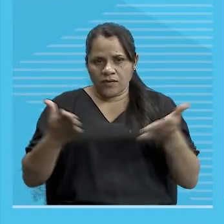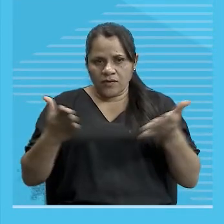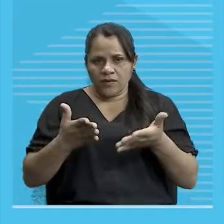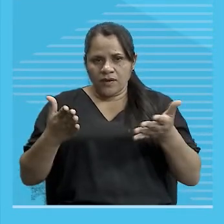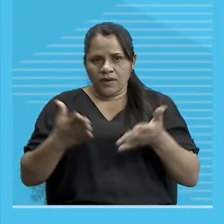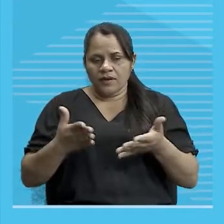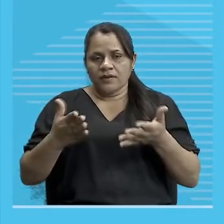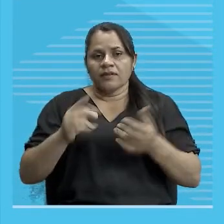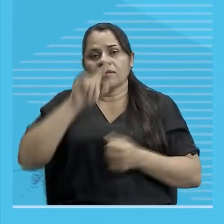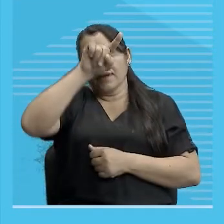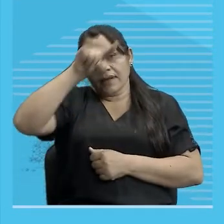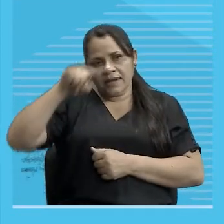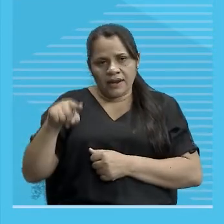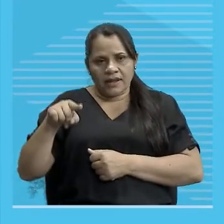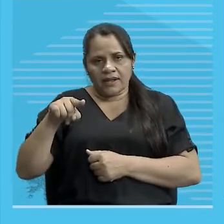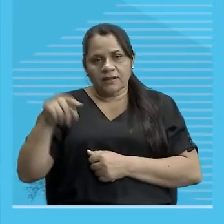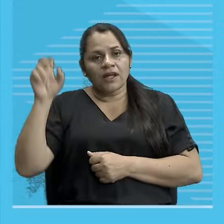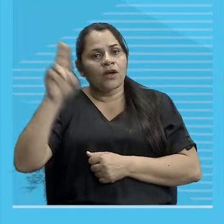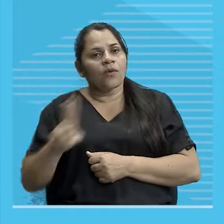é um fenômeno de